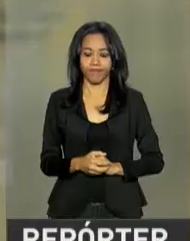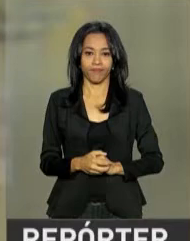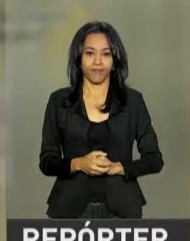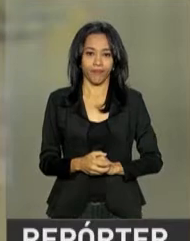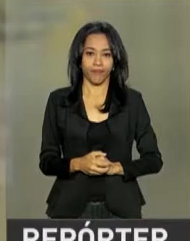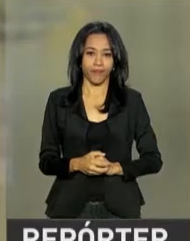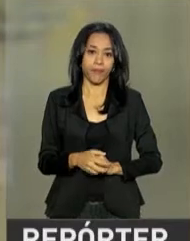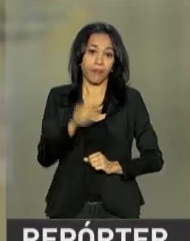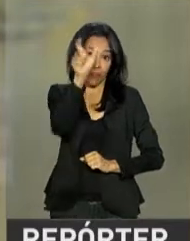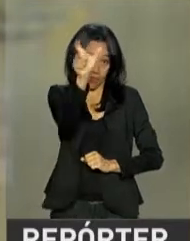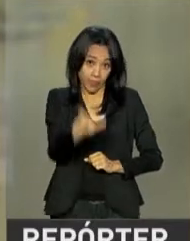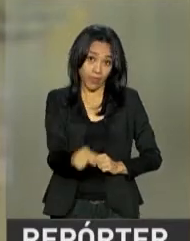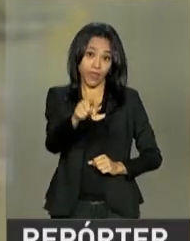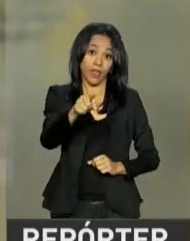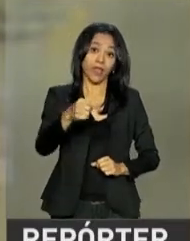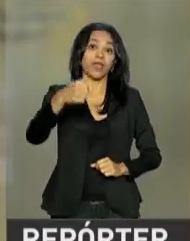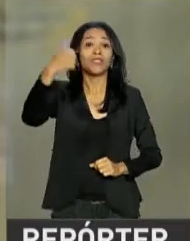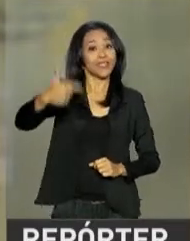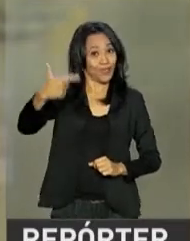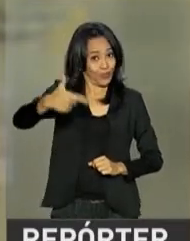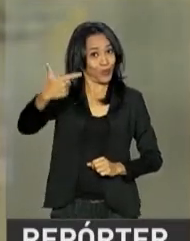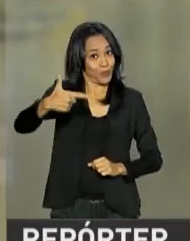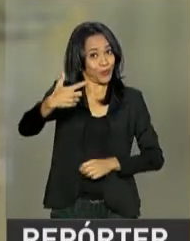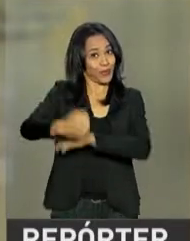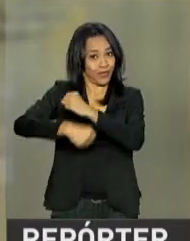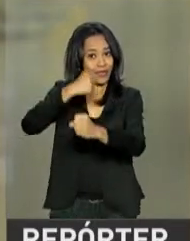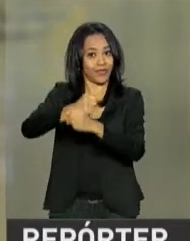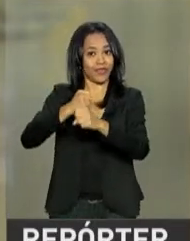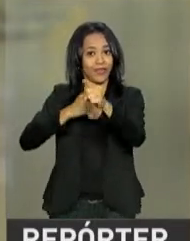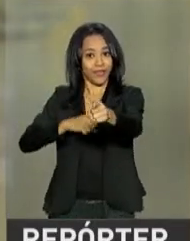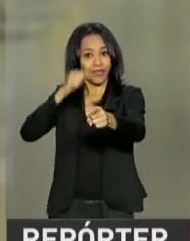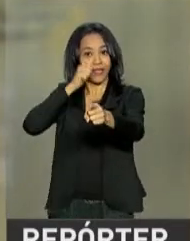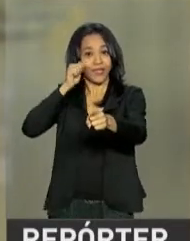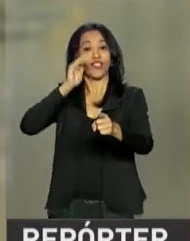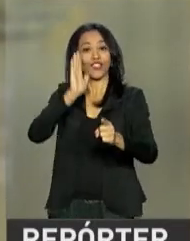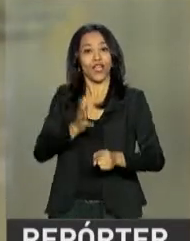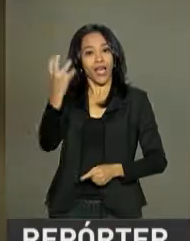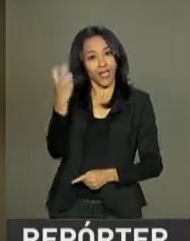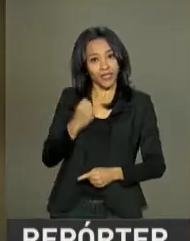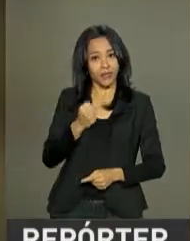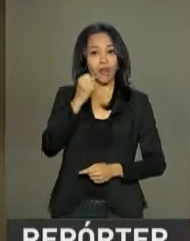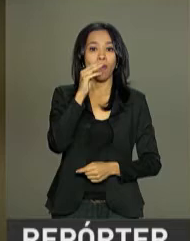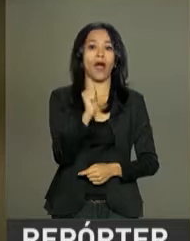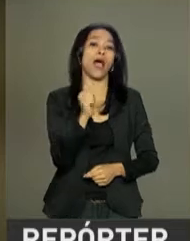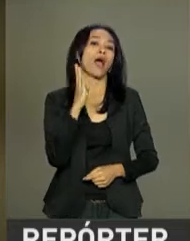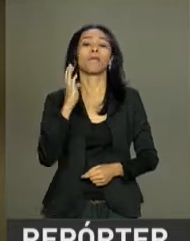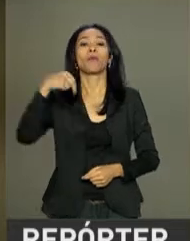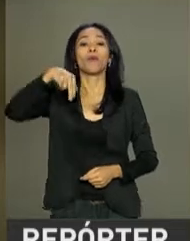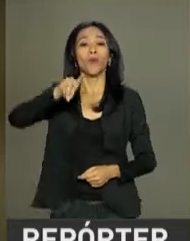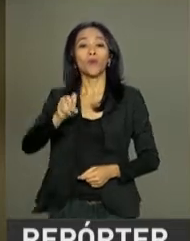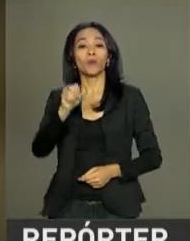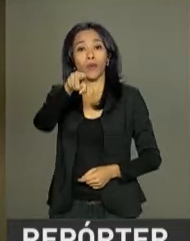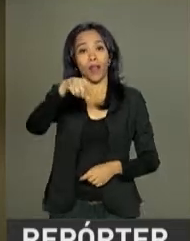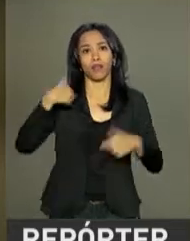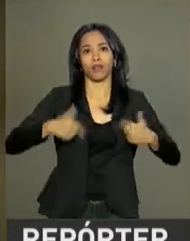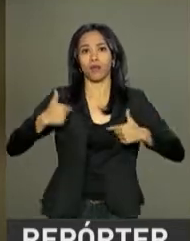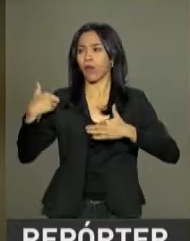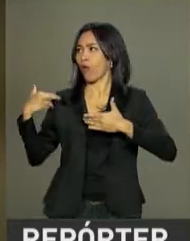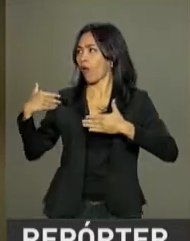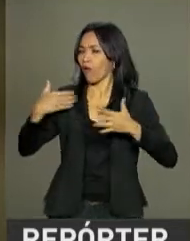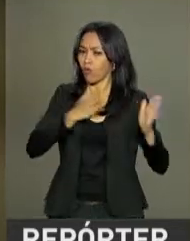pelo segundo ano consecutivo jéssica recebeu o abono salarial o estudante trabalha o ano inteiro